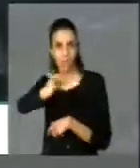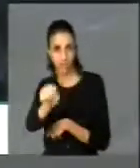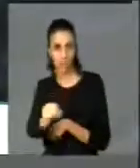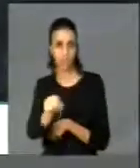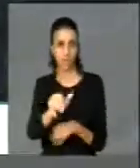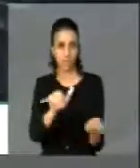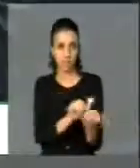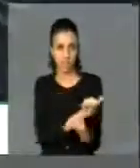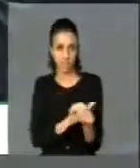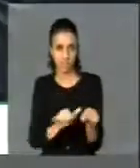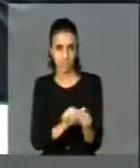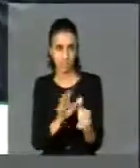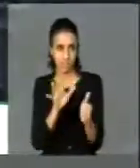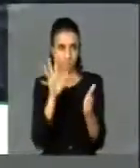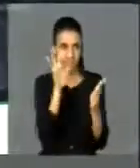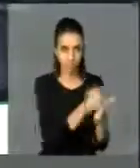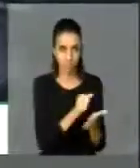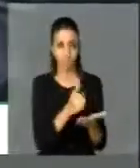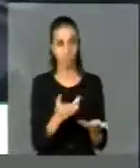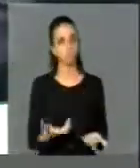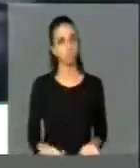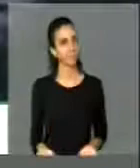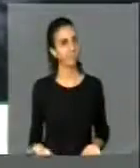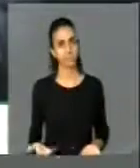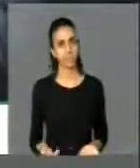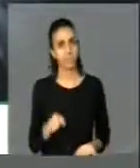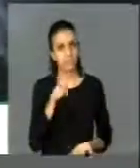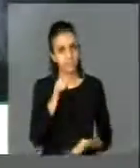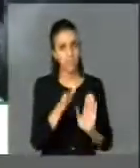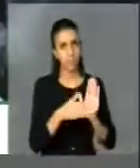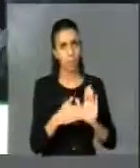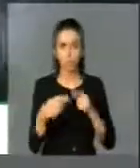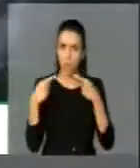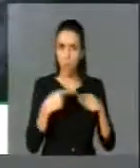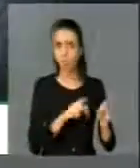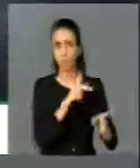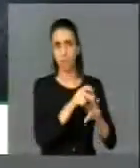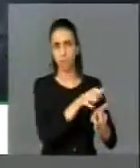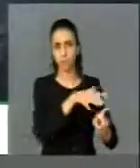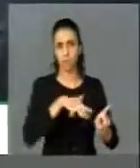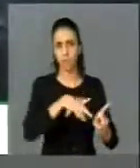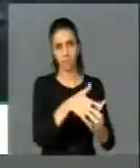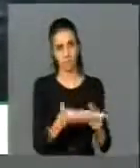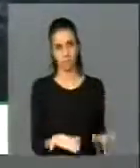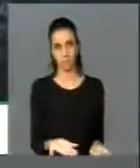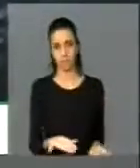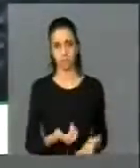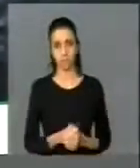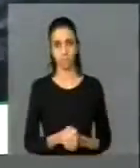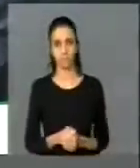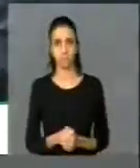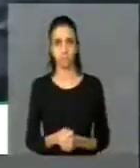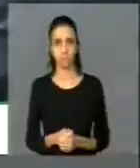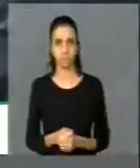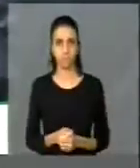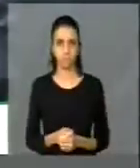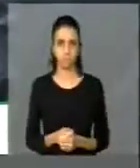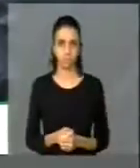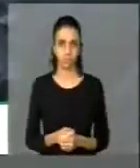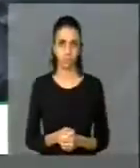trabalhista, em reforma da Previdência, que é contra a sociedade brasileira. Ainda, senhor presidente,